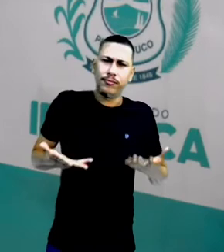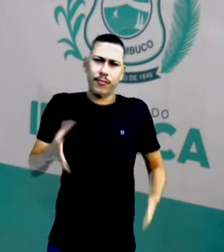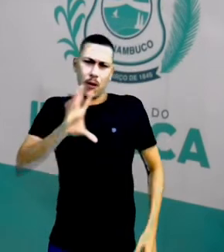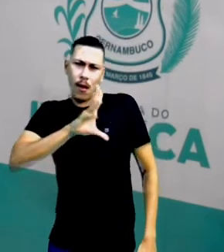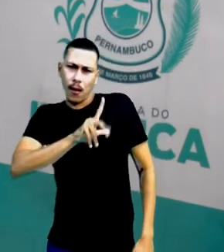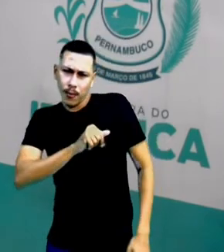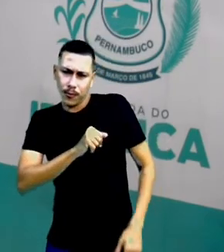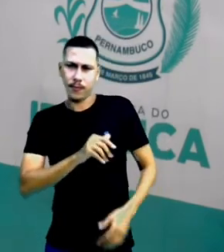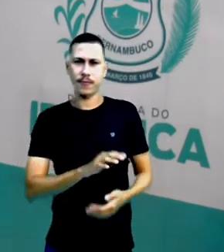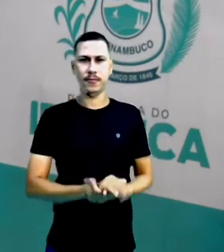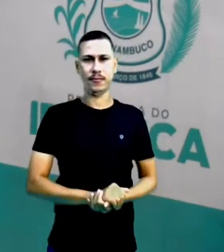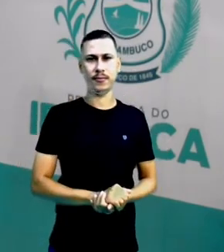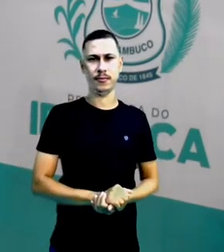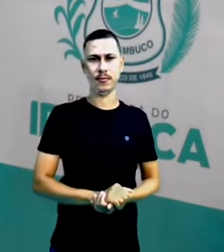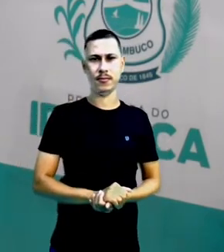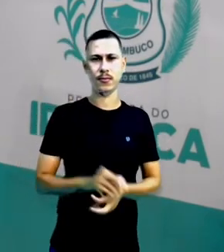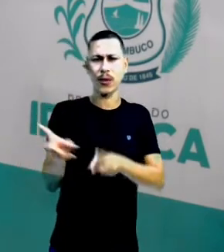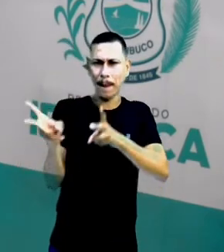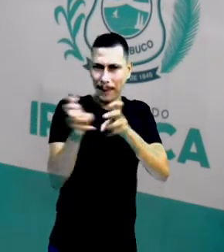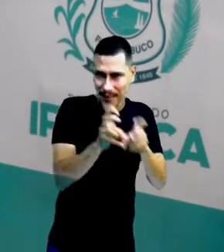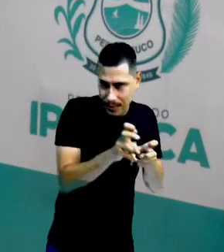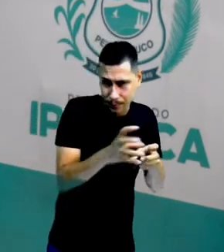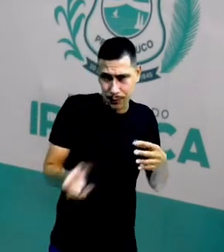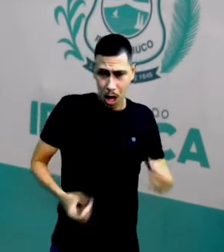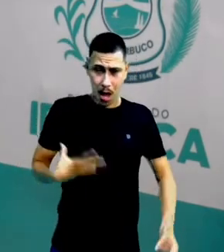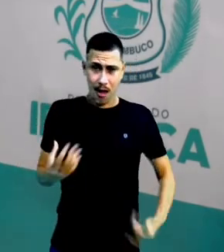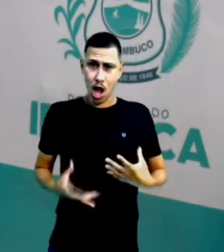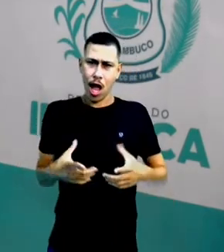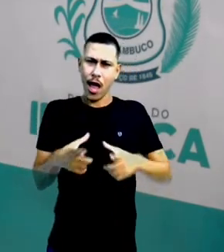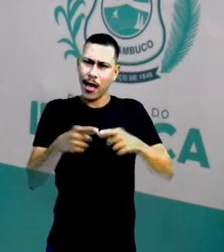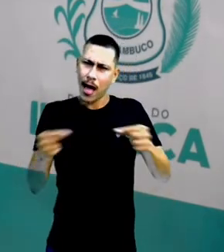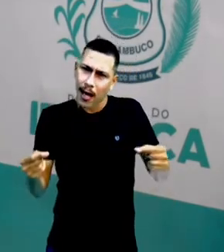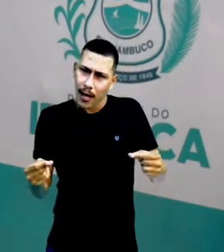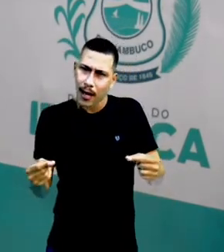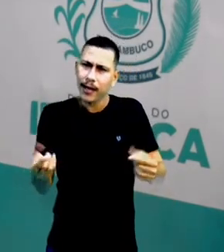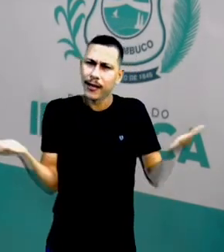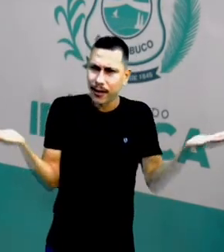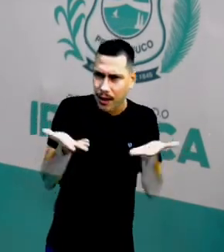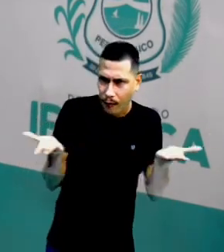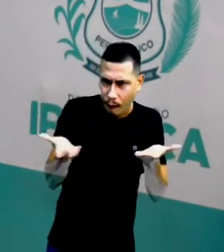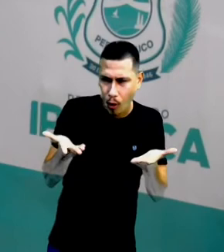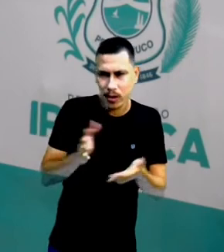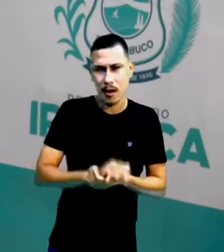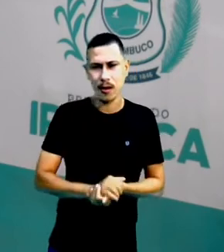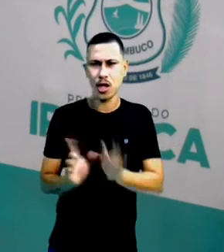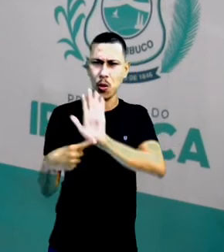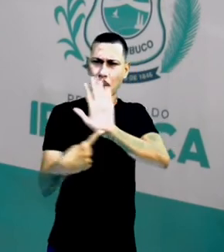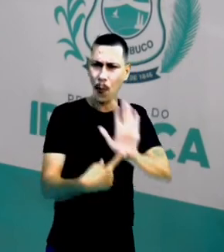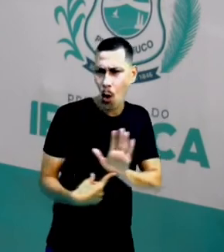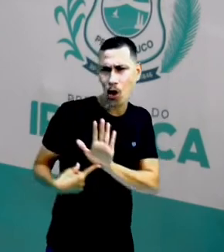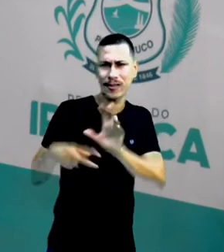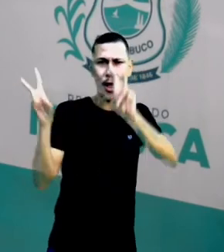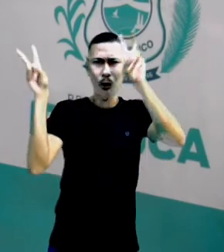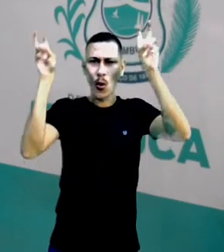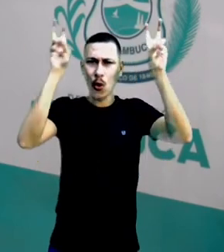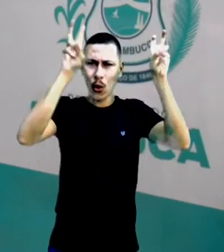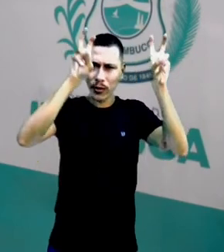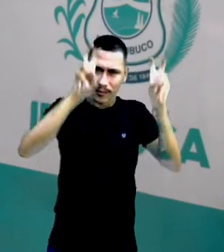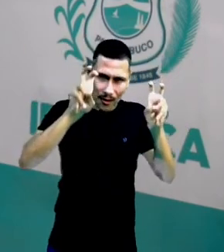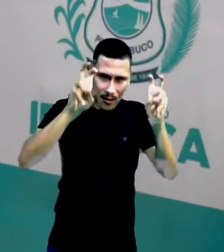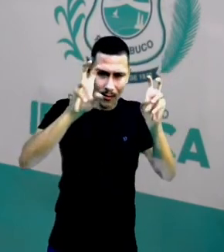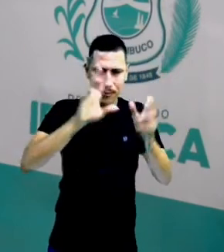né? Então, veja que é um haikai moderno, que explora um tema que vai além do